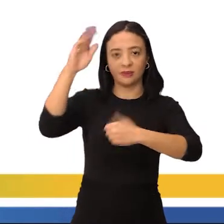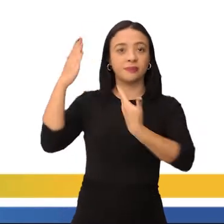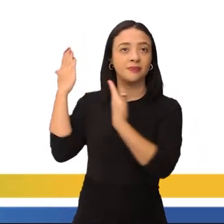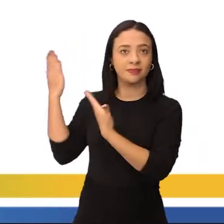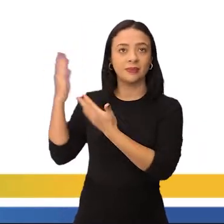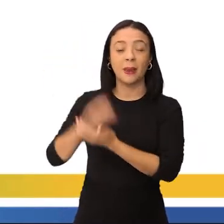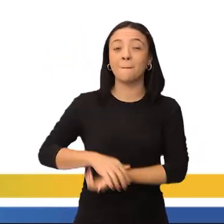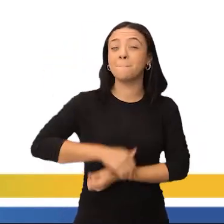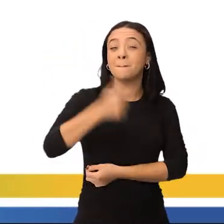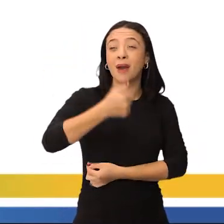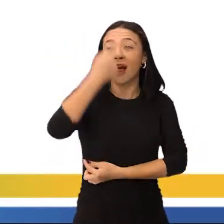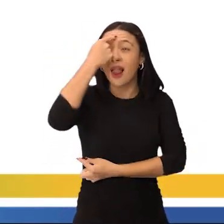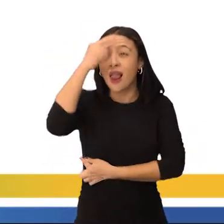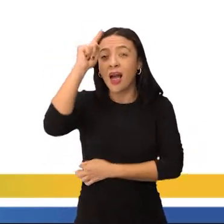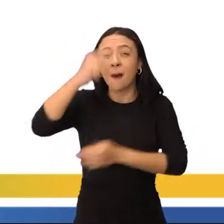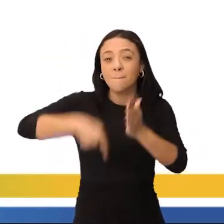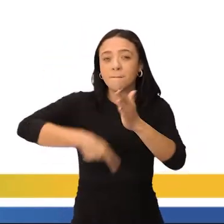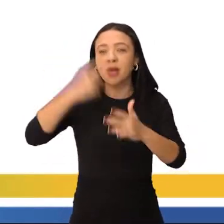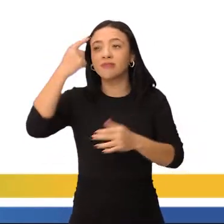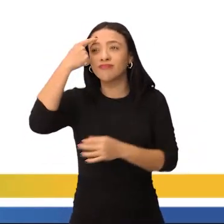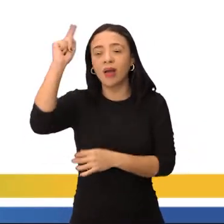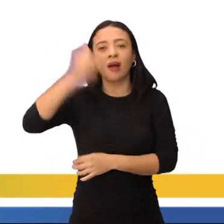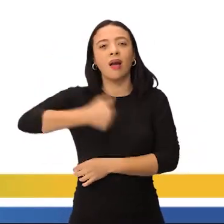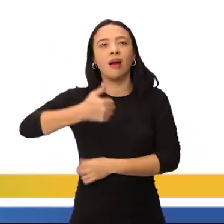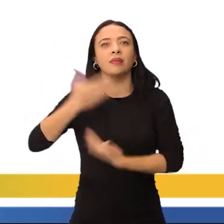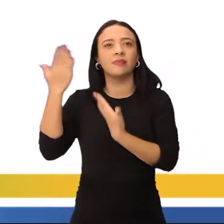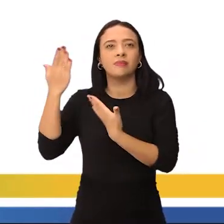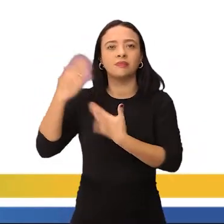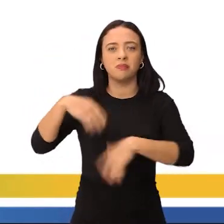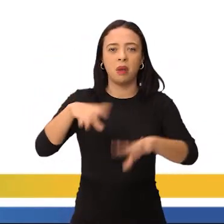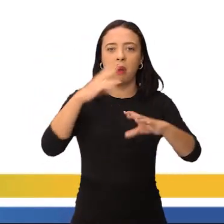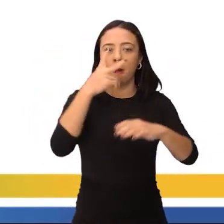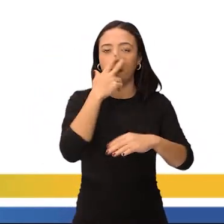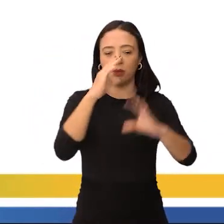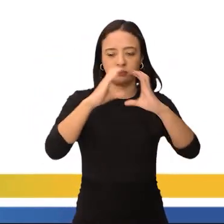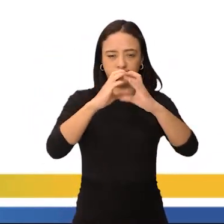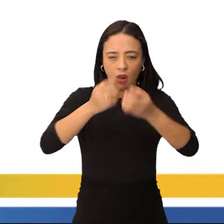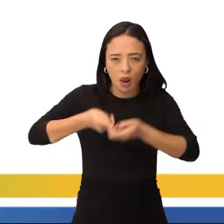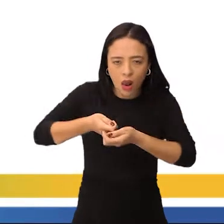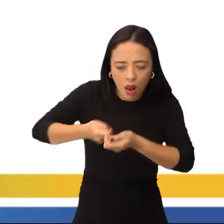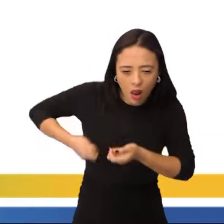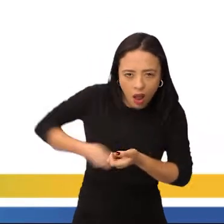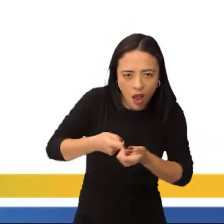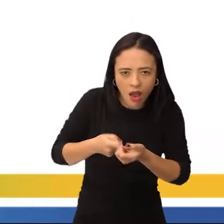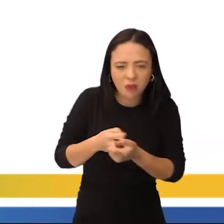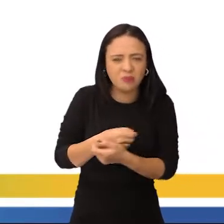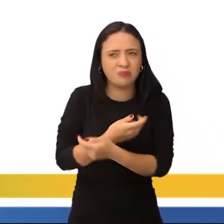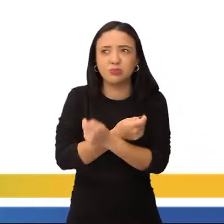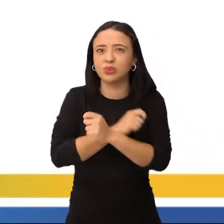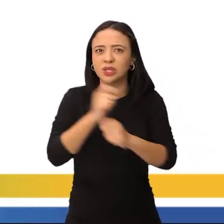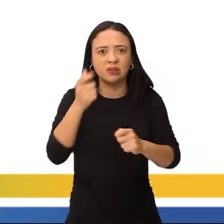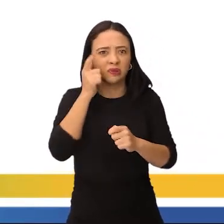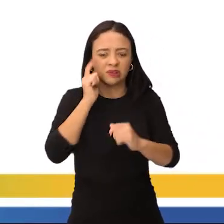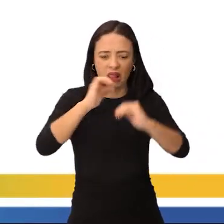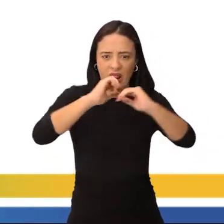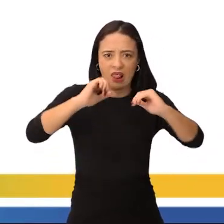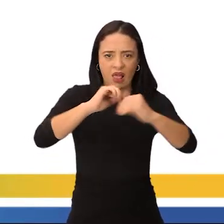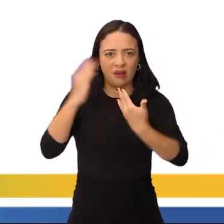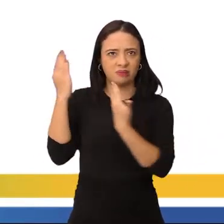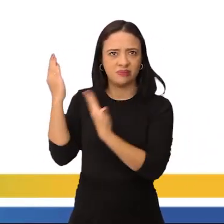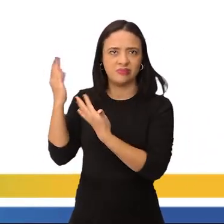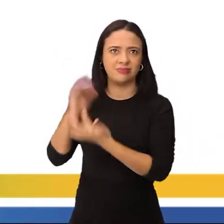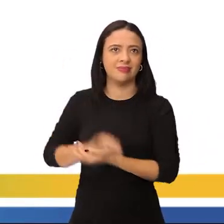dessa forma aí a primeira vez que ele foi idealizado né uma bola de sinuca é difícil pra caramba dividir uma bola de sinuca né